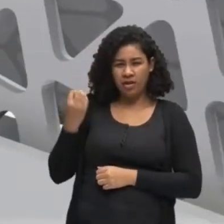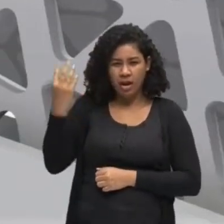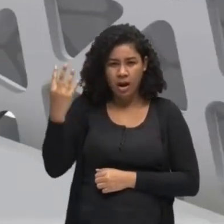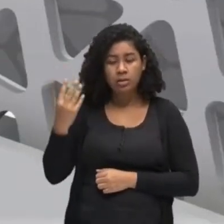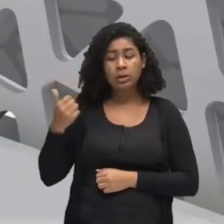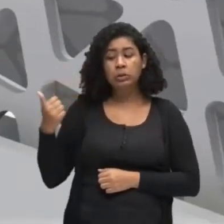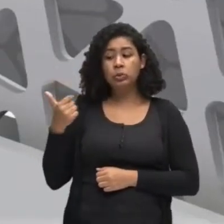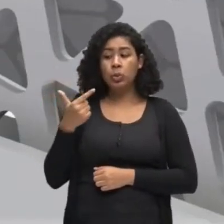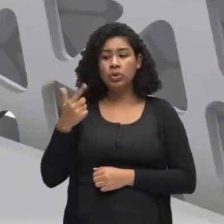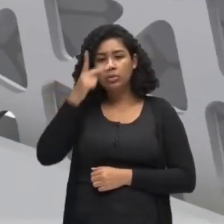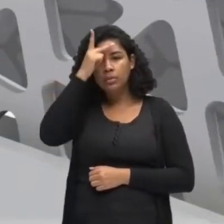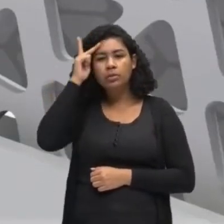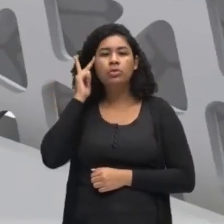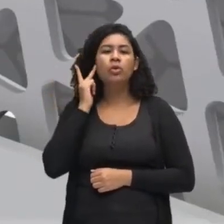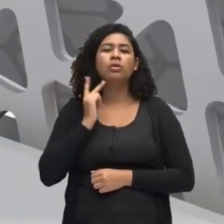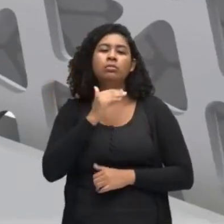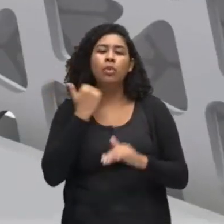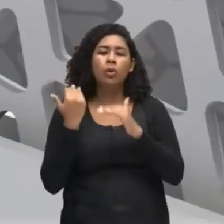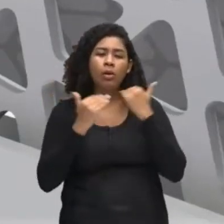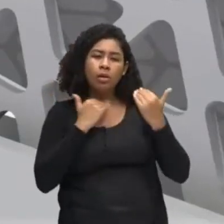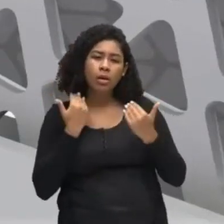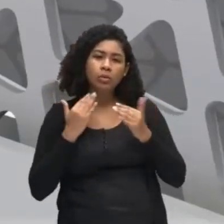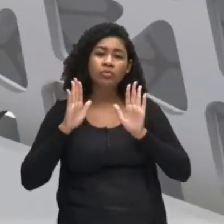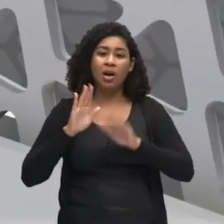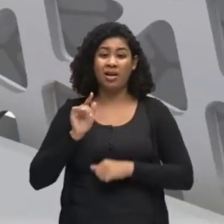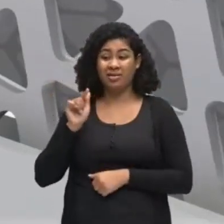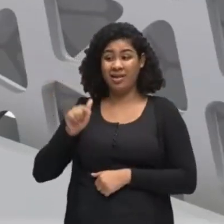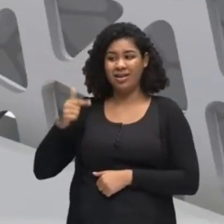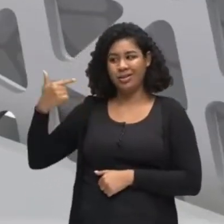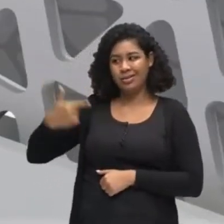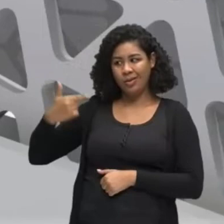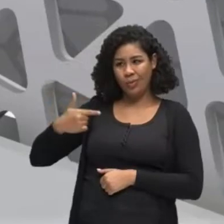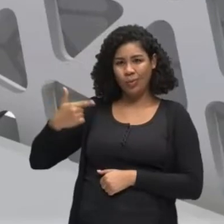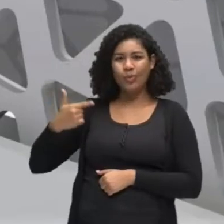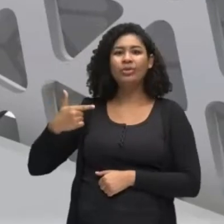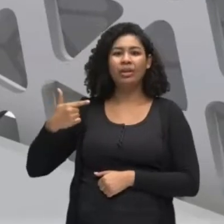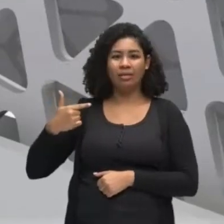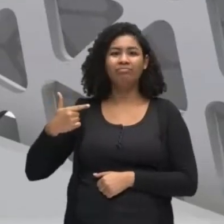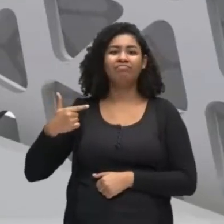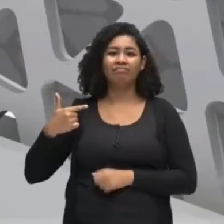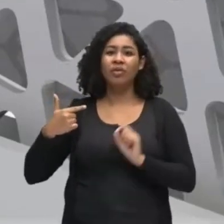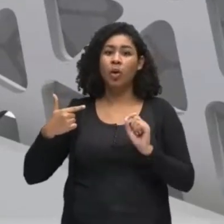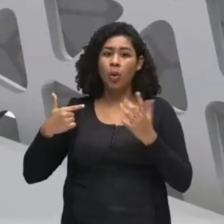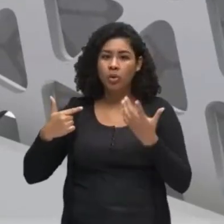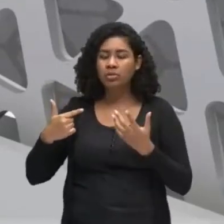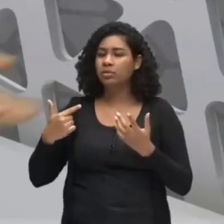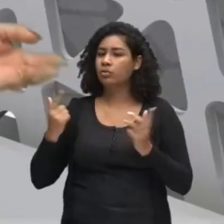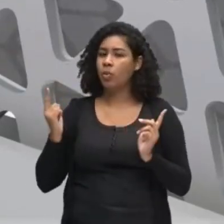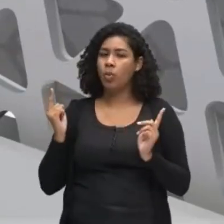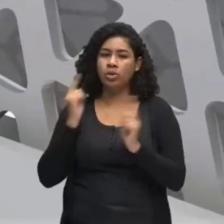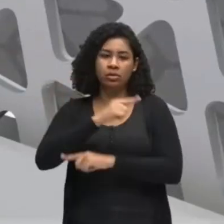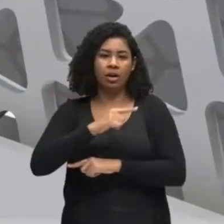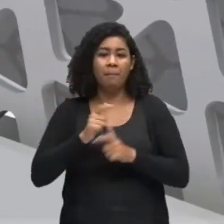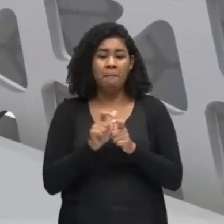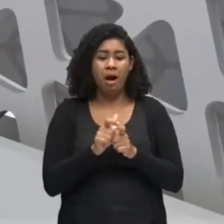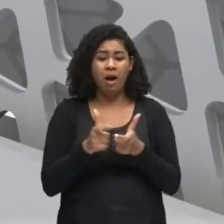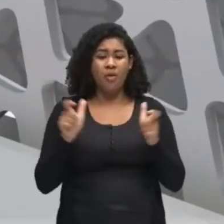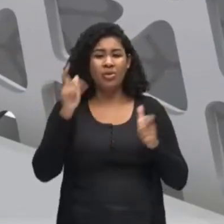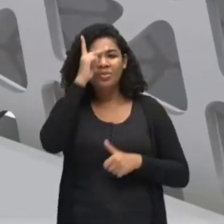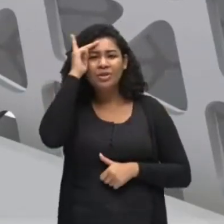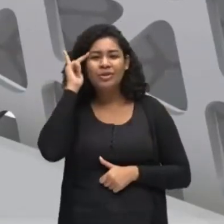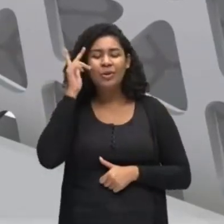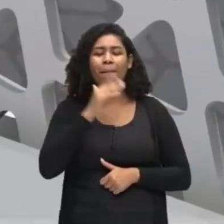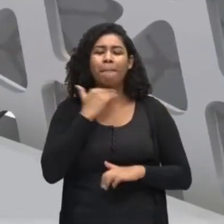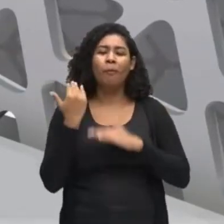12 pessoas acabaram perdendo suas vidas, nessa expedição de Pedro e Aguirre acontece o contrário. A maioria dessas pessoas